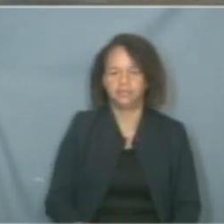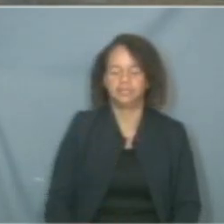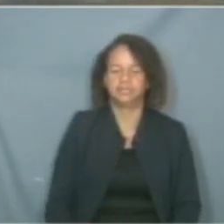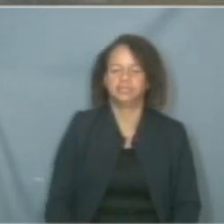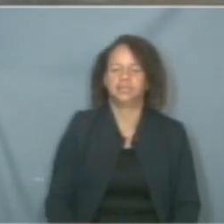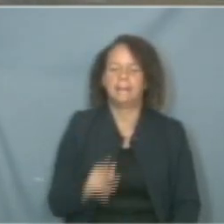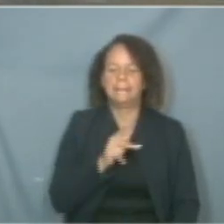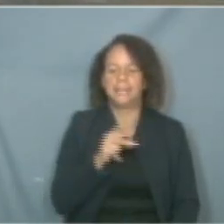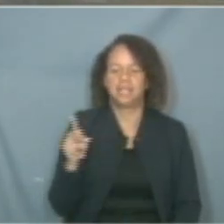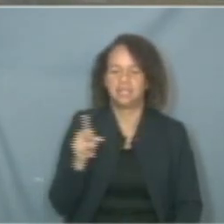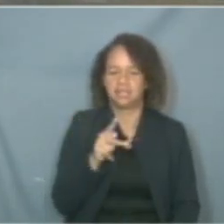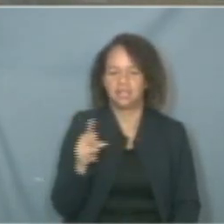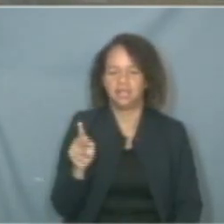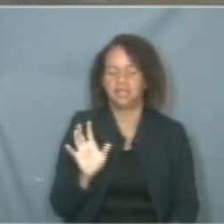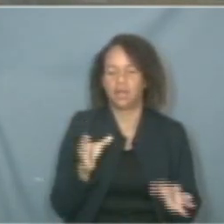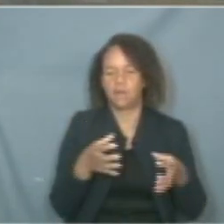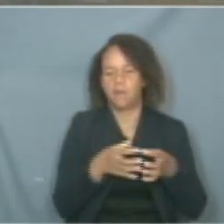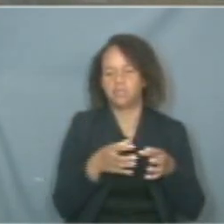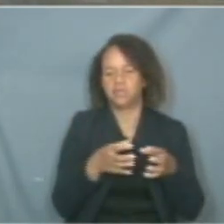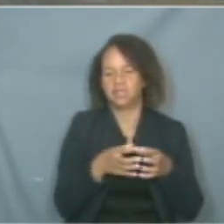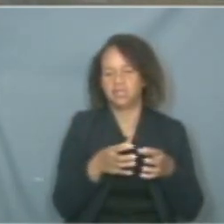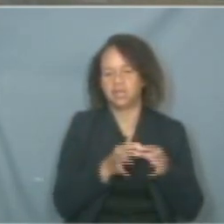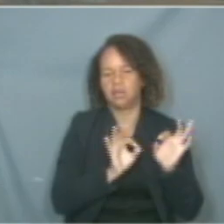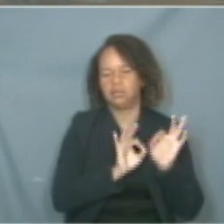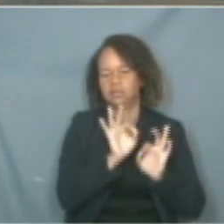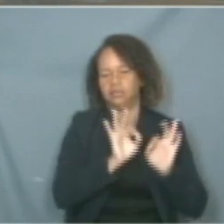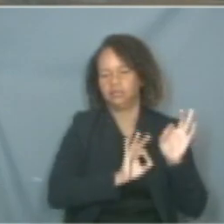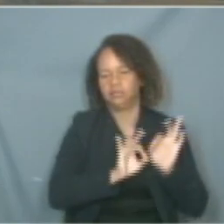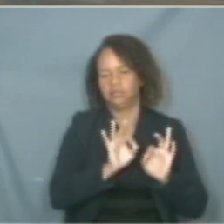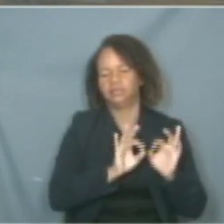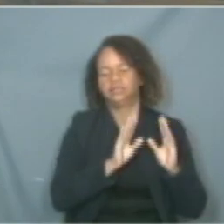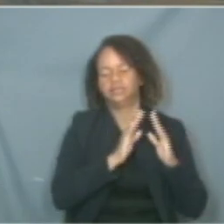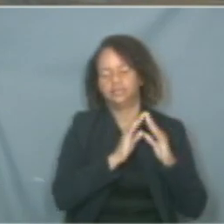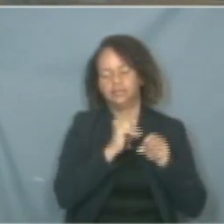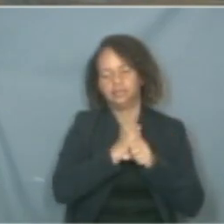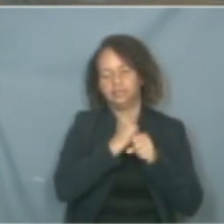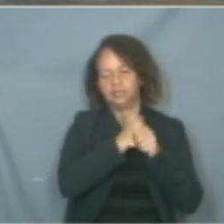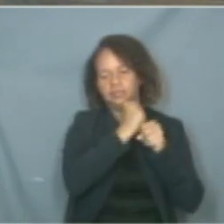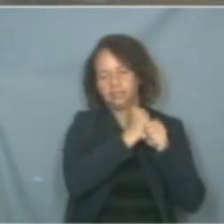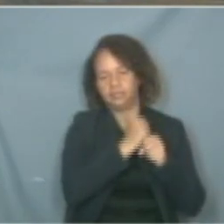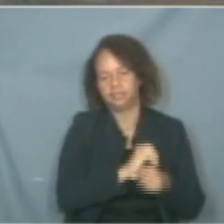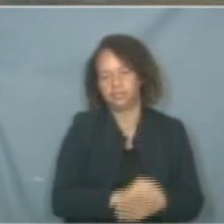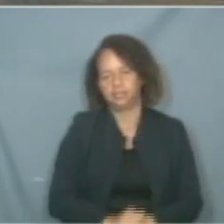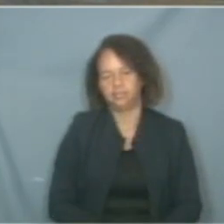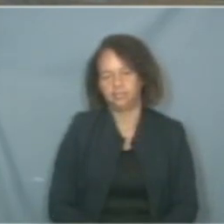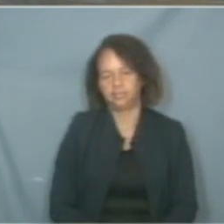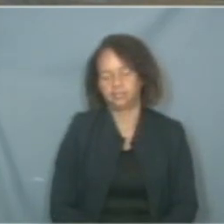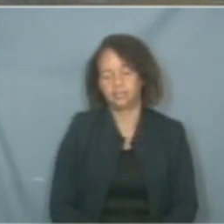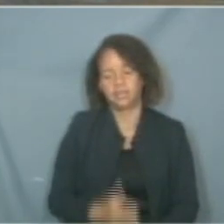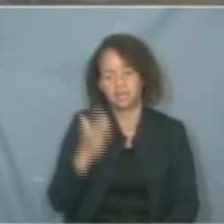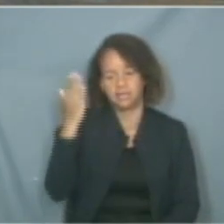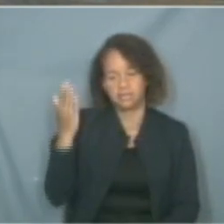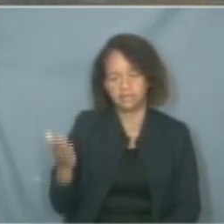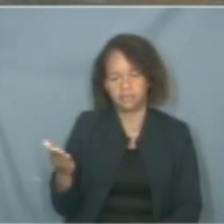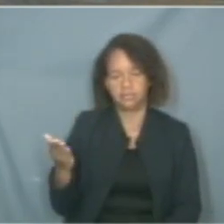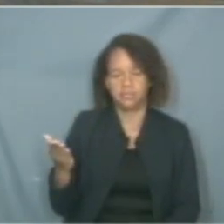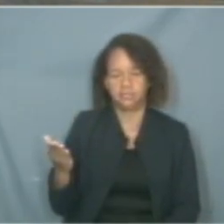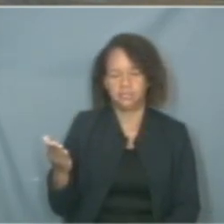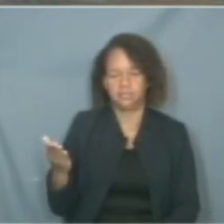Mota, e presidente da Comissão de Planejamento Urbano e Obras, que Vossa